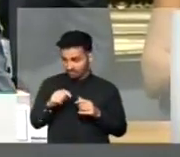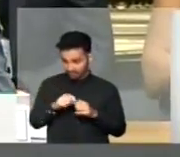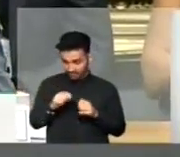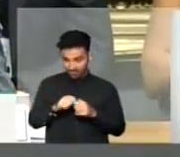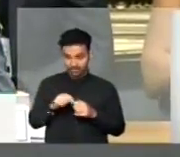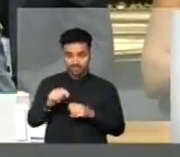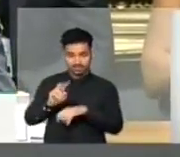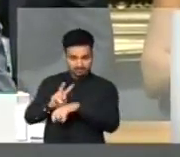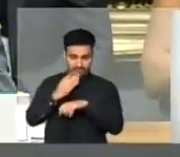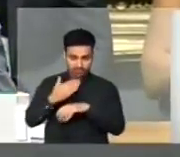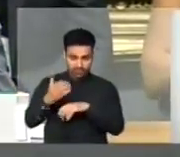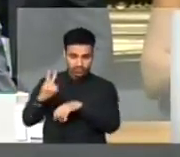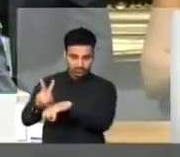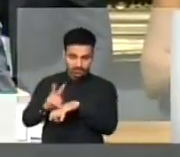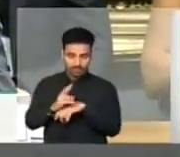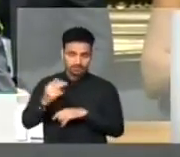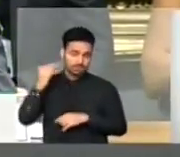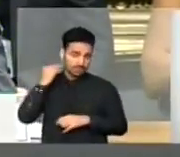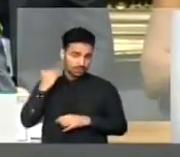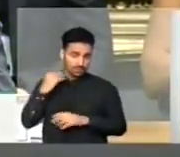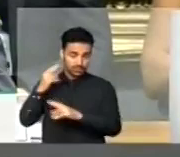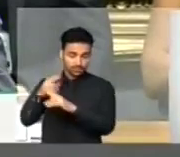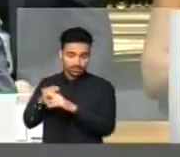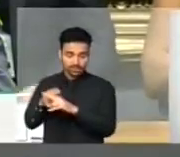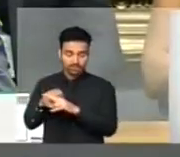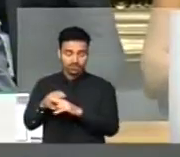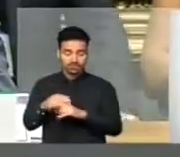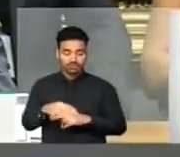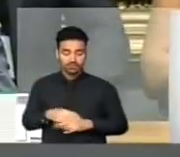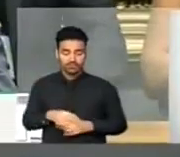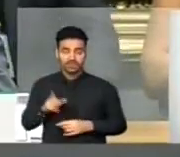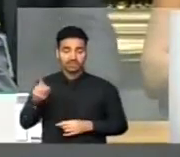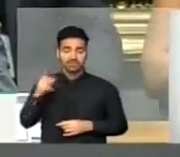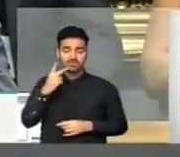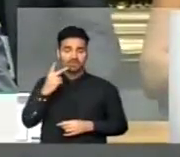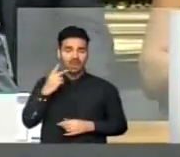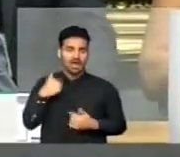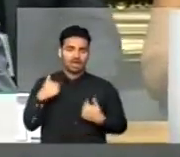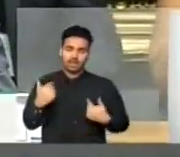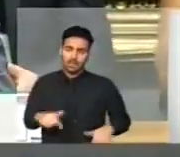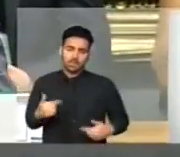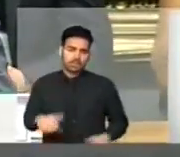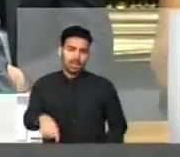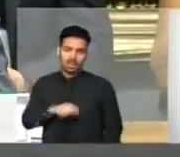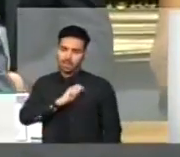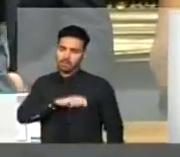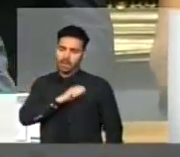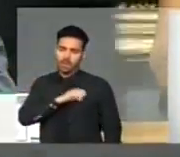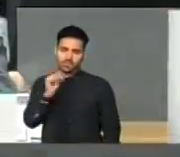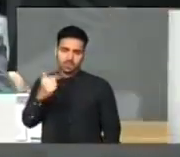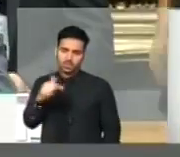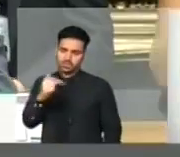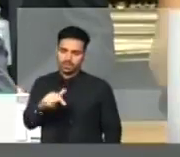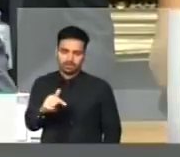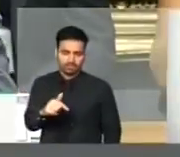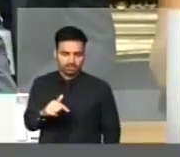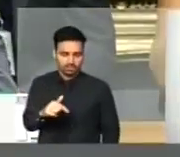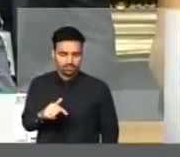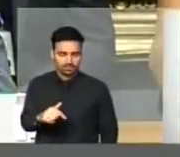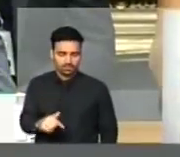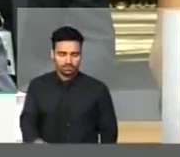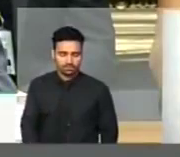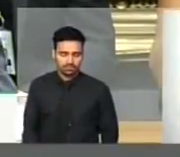fiscais, bem assim inexistente a má-fé, ou seja, a intenção em praticar a